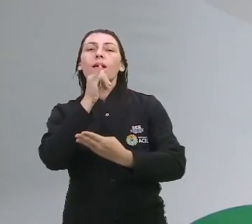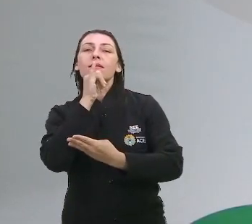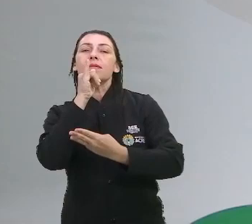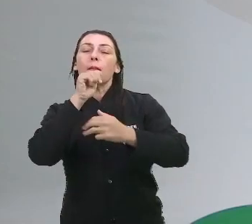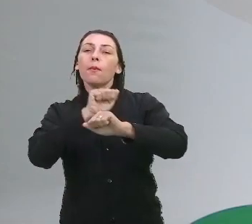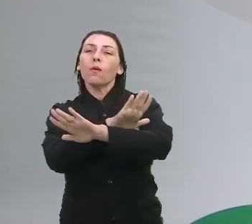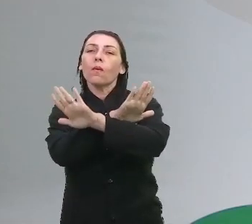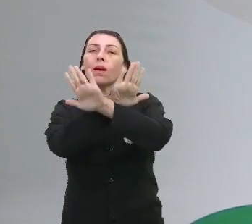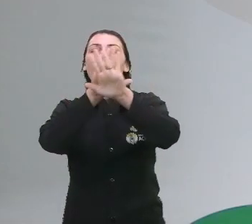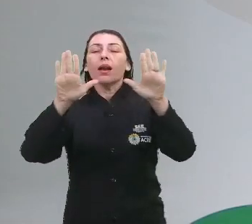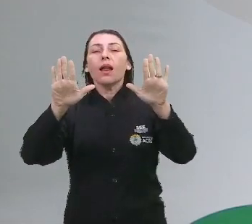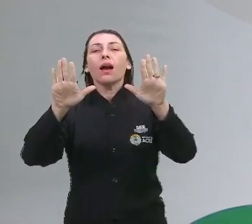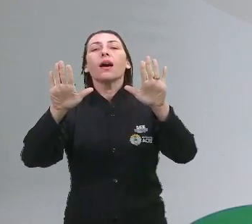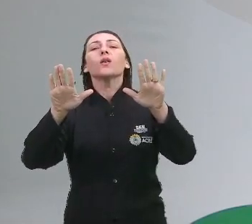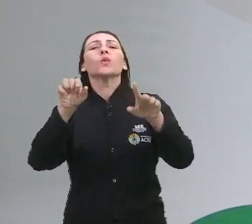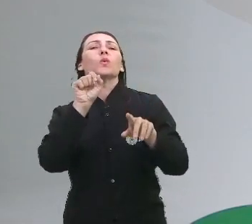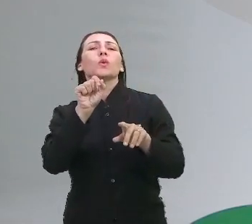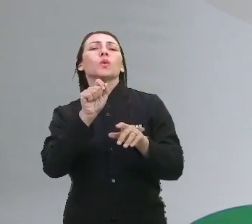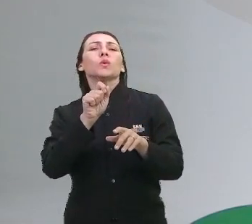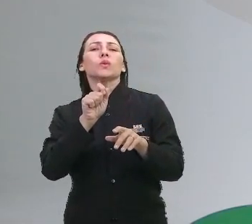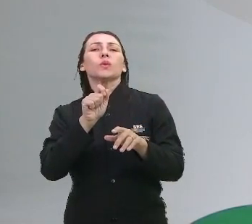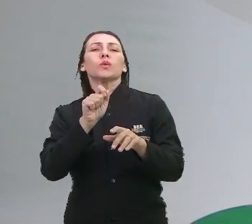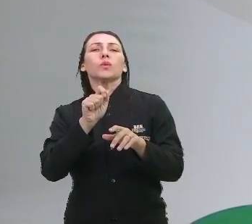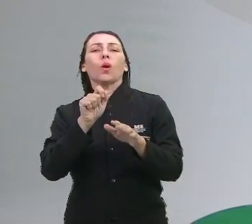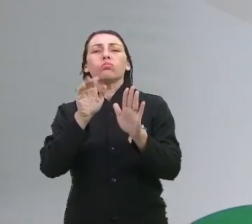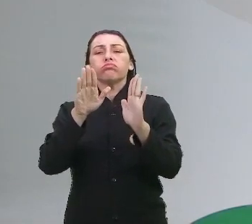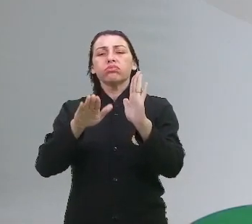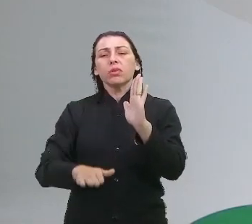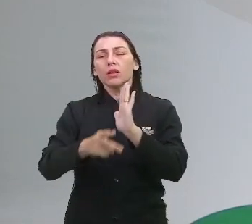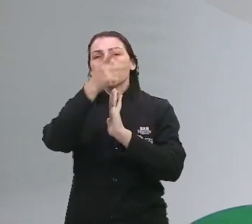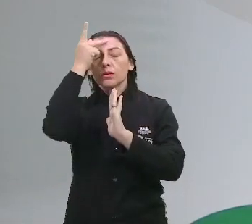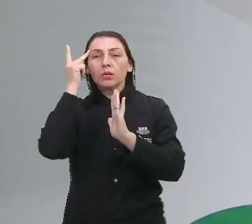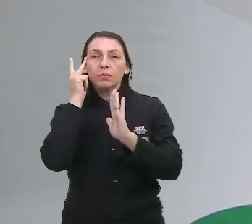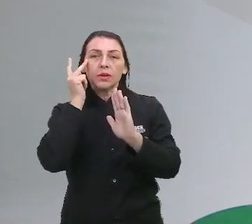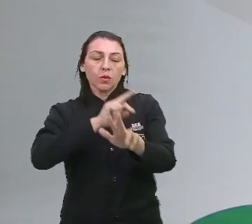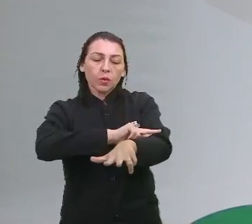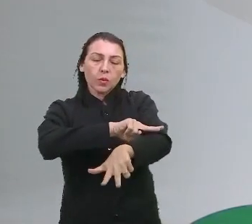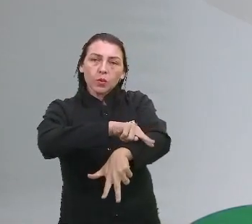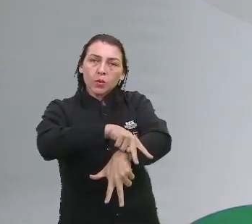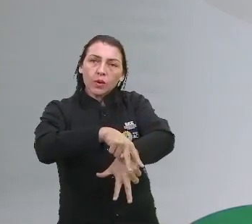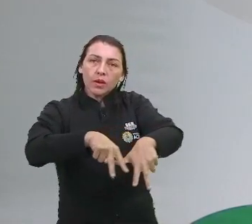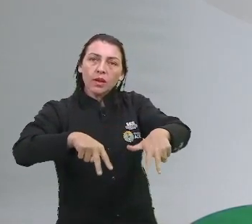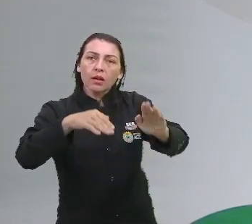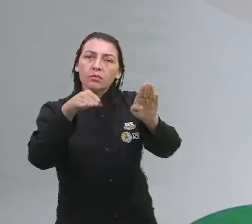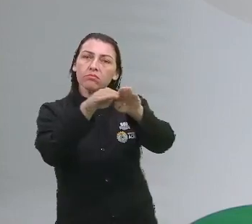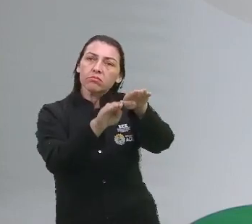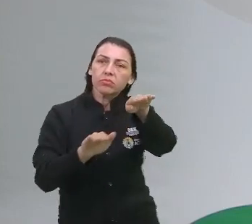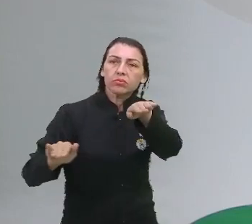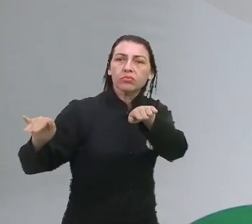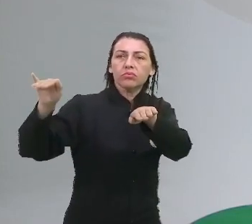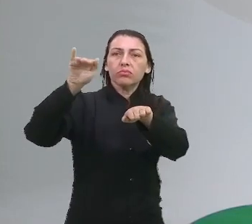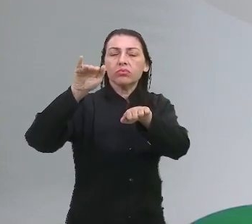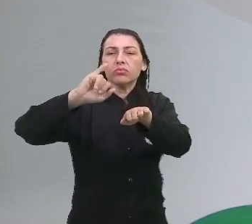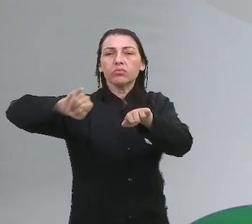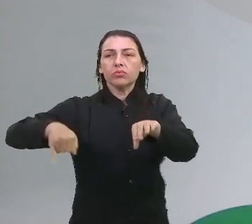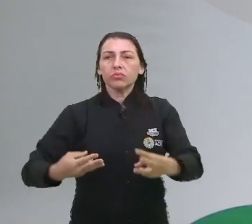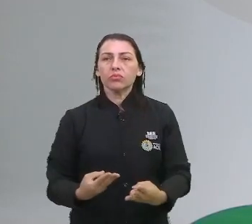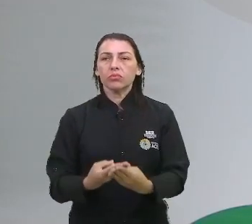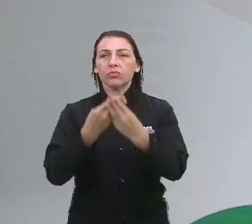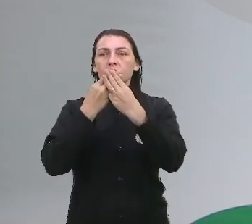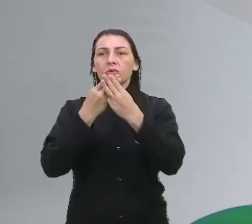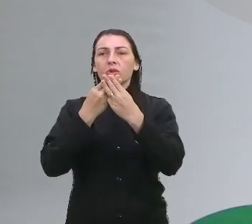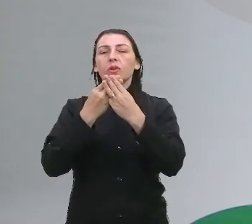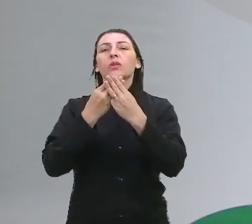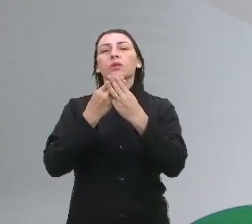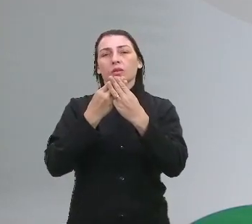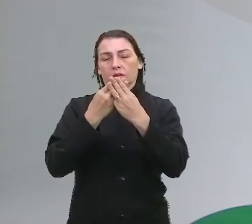claro de que ele subjugava como inferior. Então, a raça ariana ser superior, os judeus serem inferiores. Esse tipo